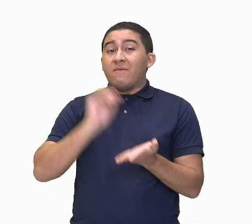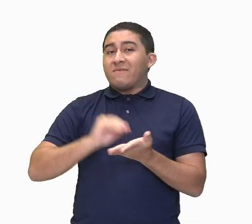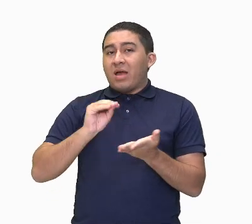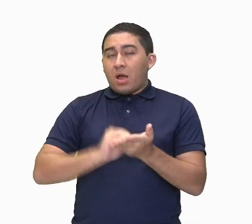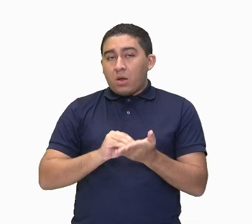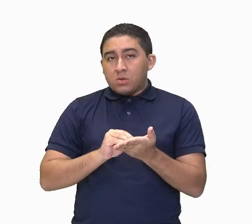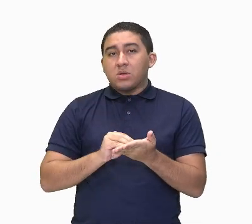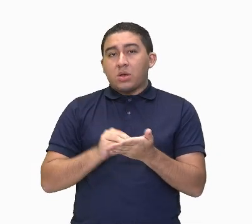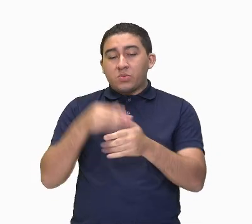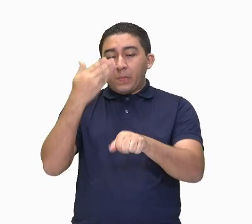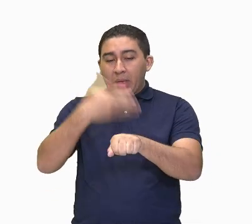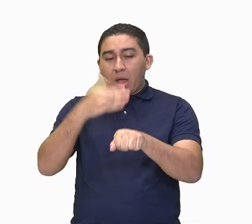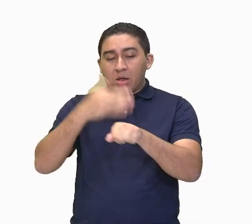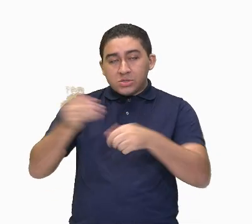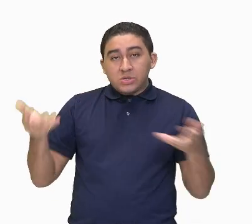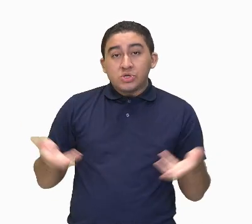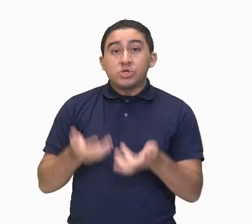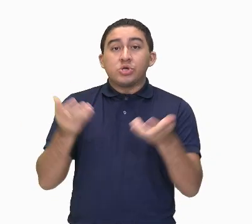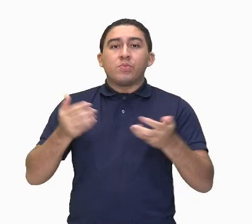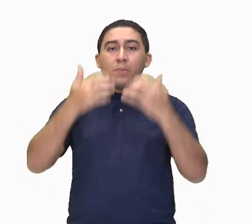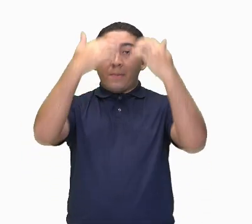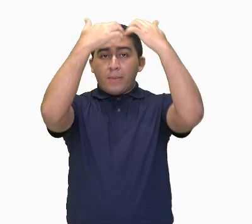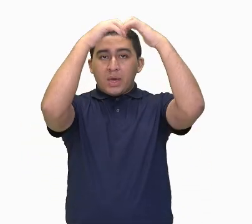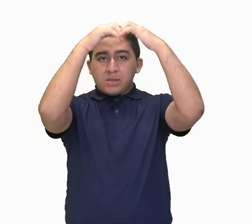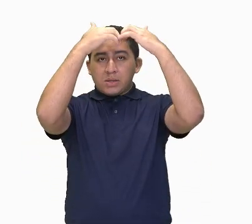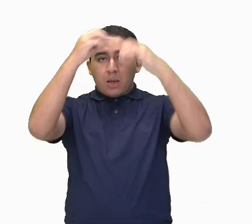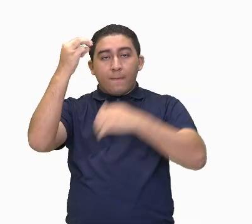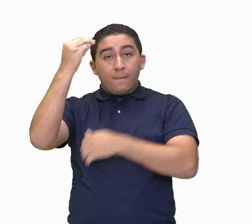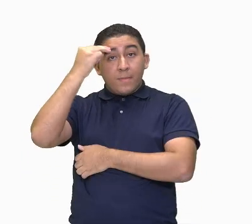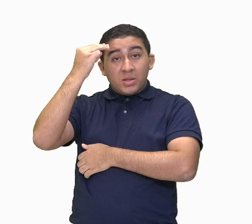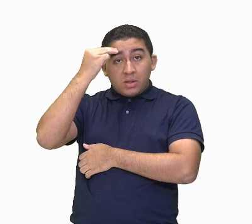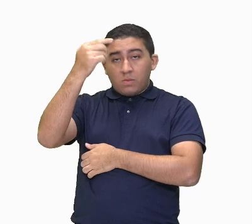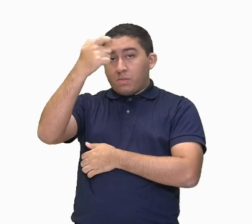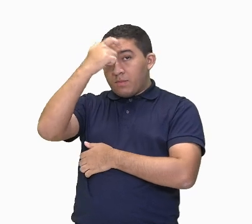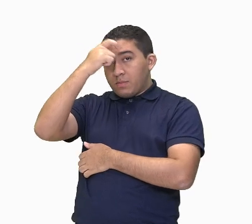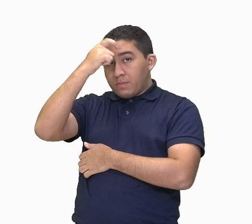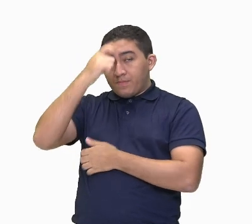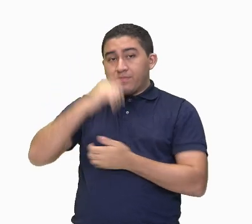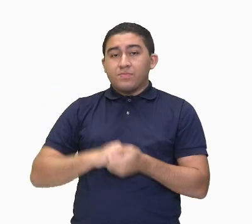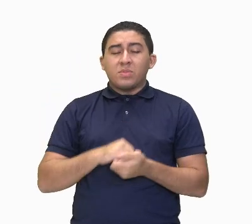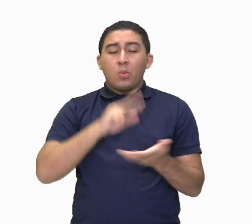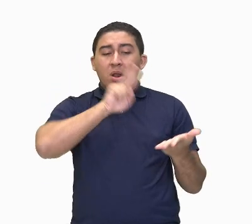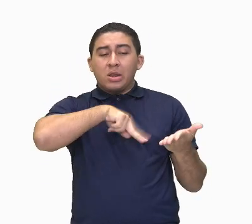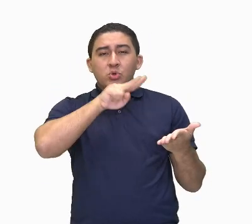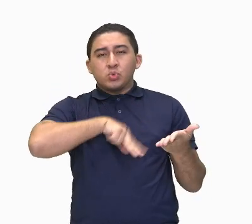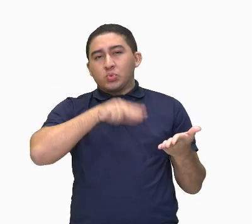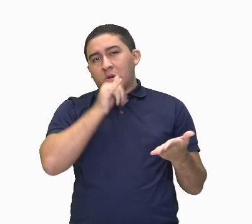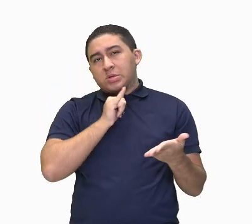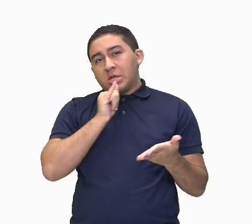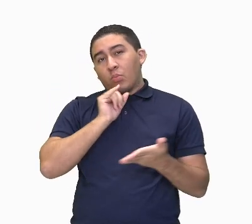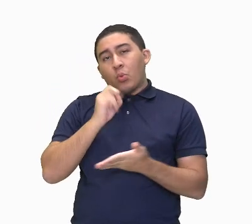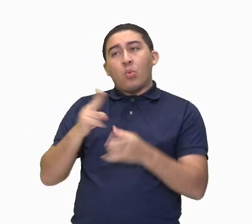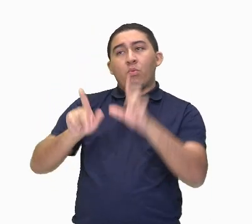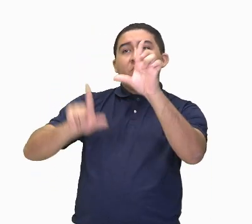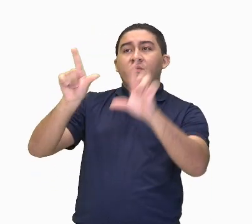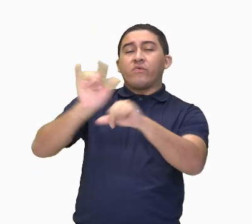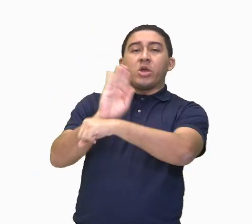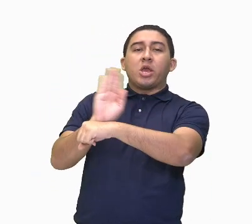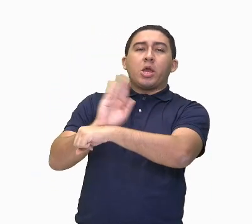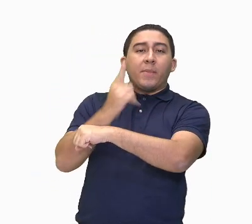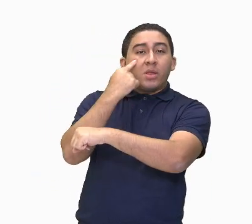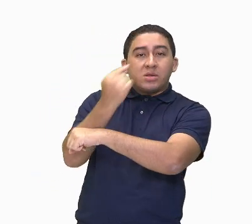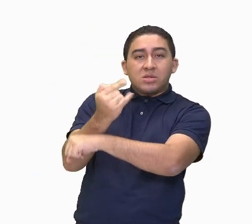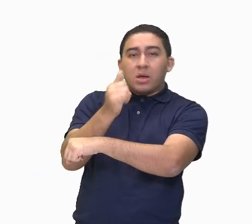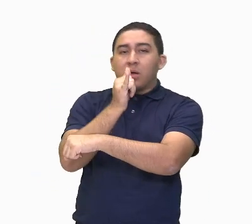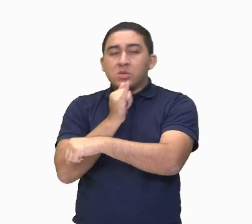estímulos mentais, né, como a gente pôde observar, uma leitura, assistir coisas boas, né, um filme interessante com